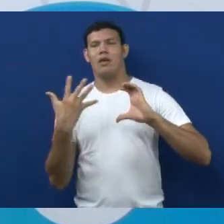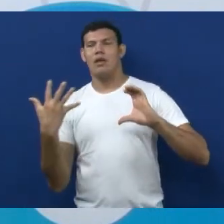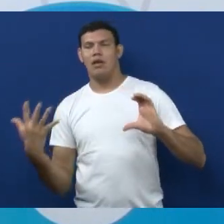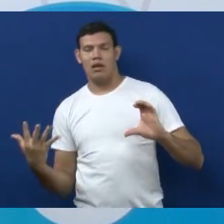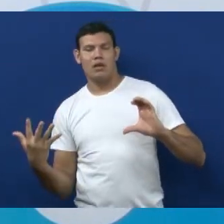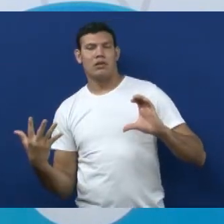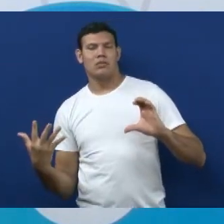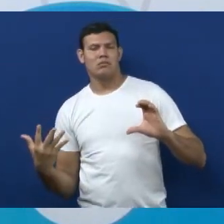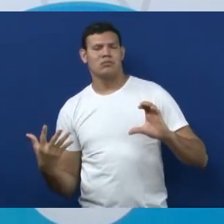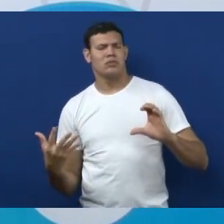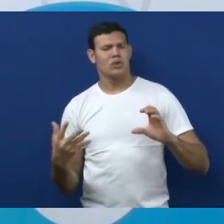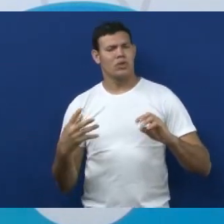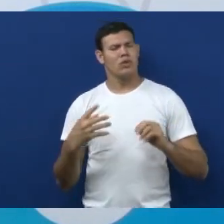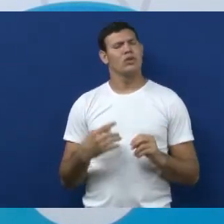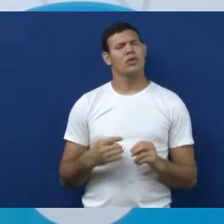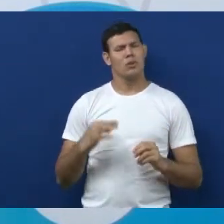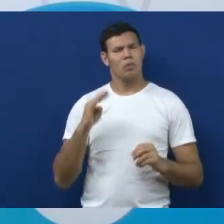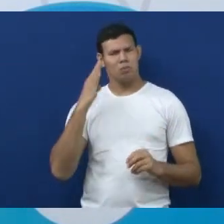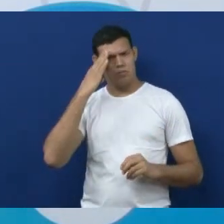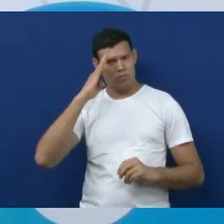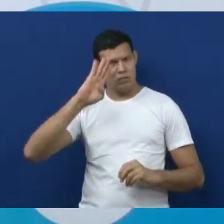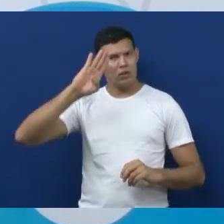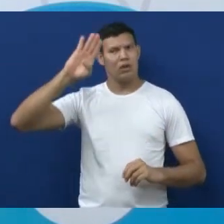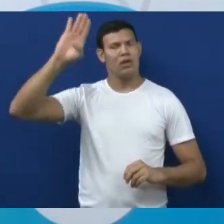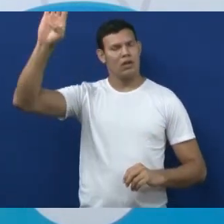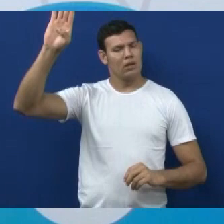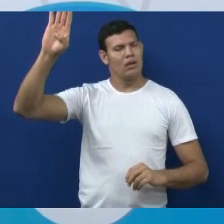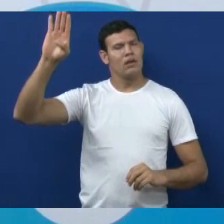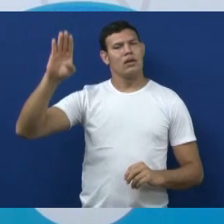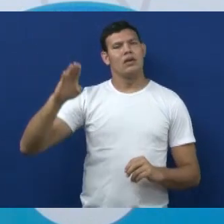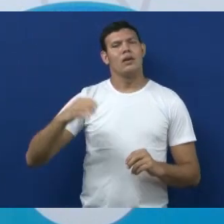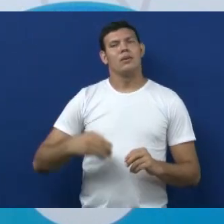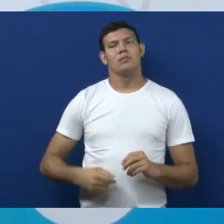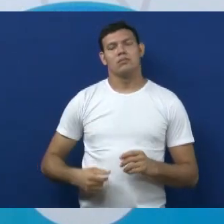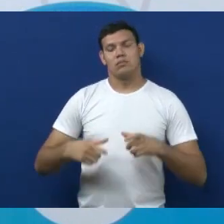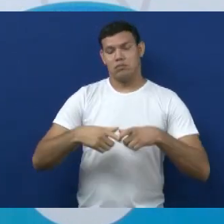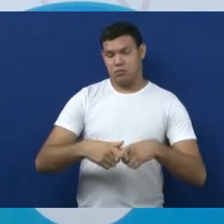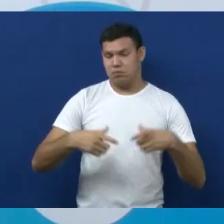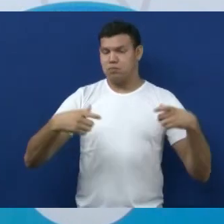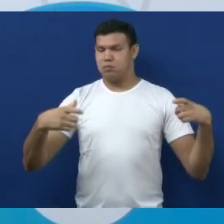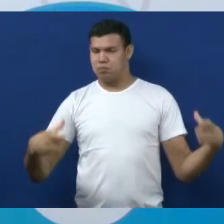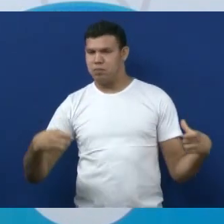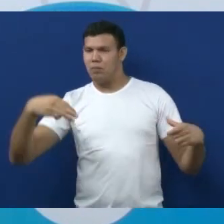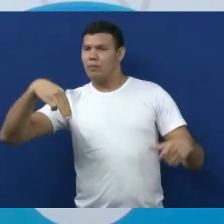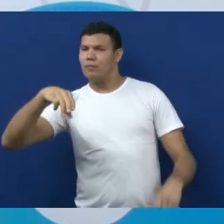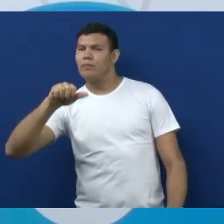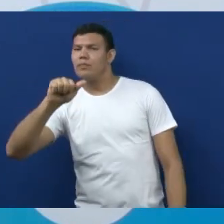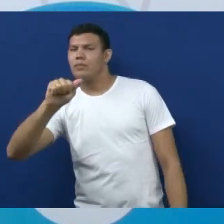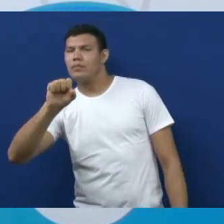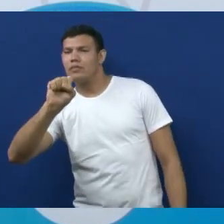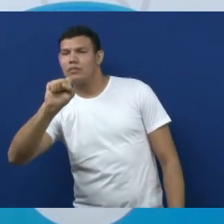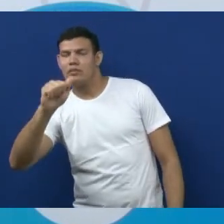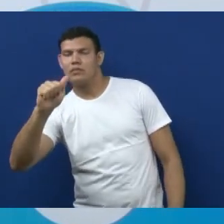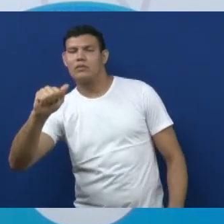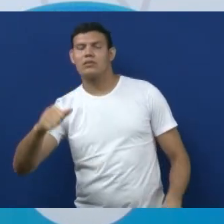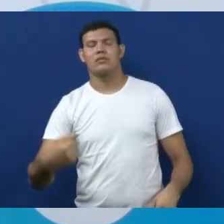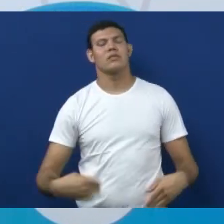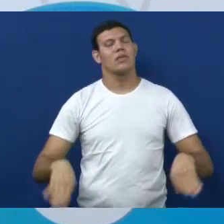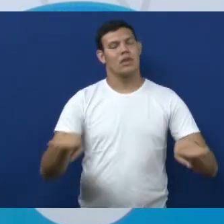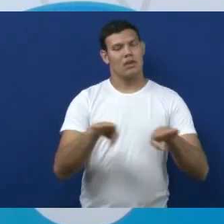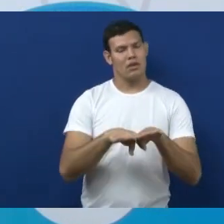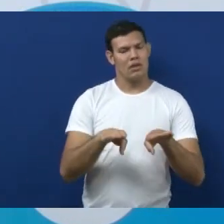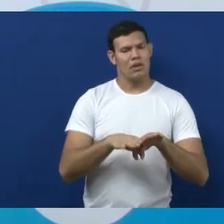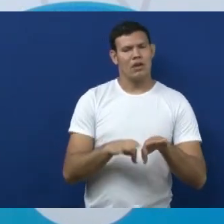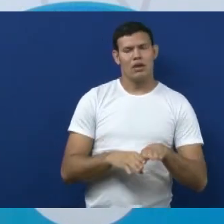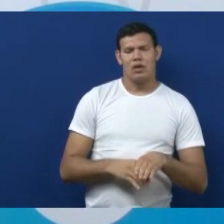seja, propriedades fundamentais que toda matéria que ocupa um espaço e tem massa tem, e tem propriedades